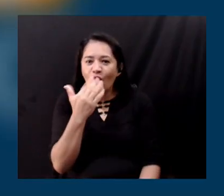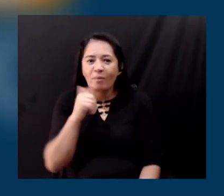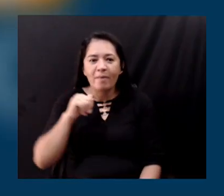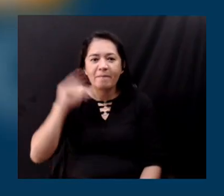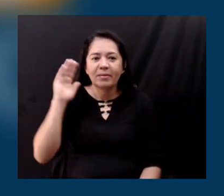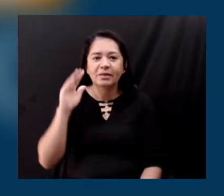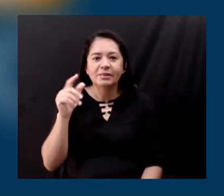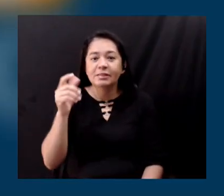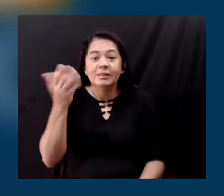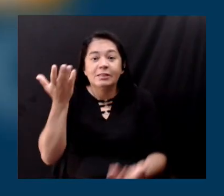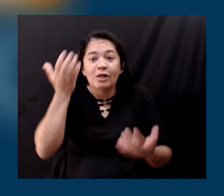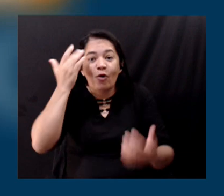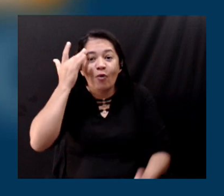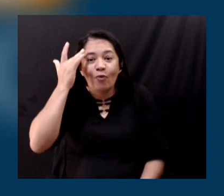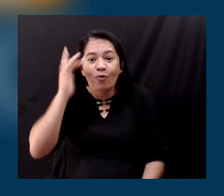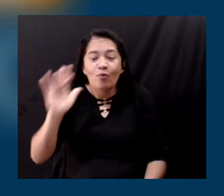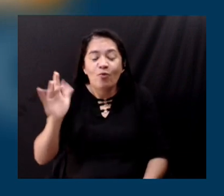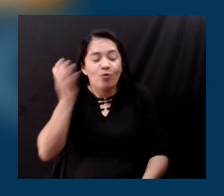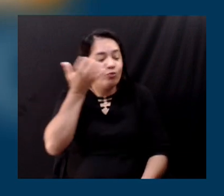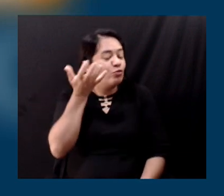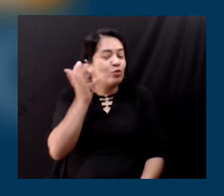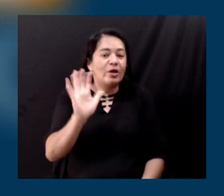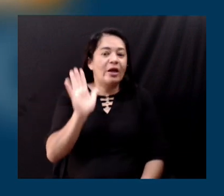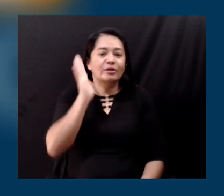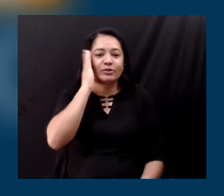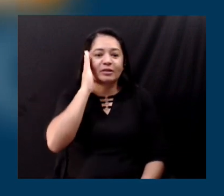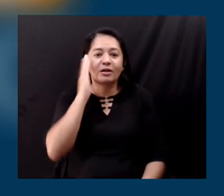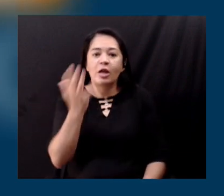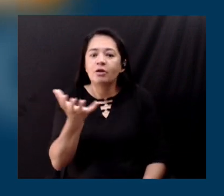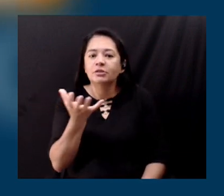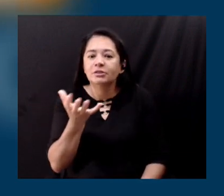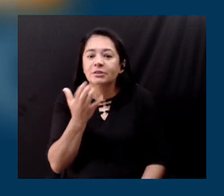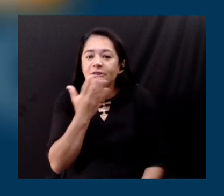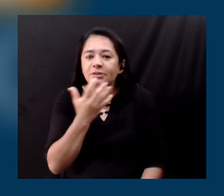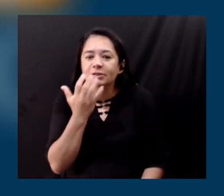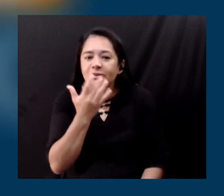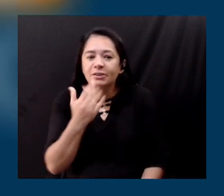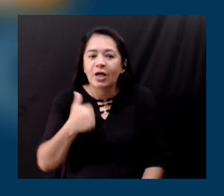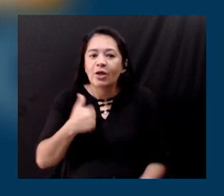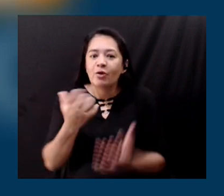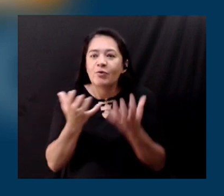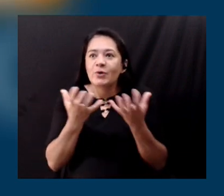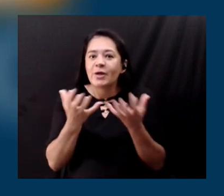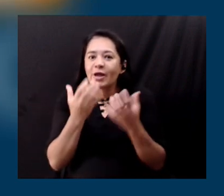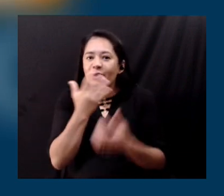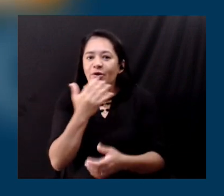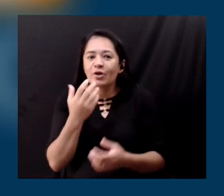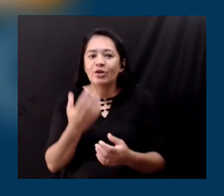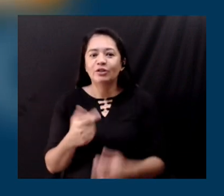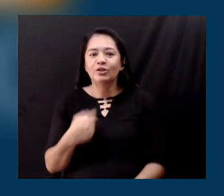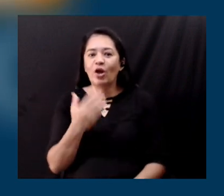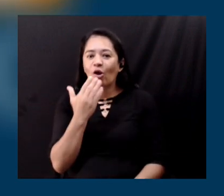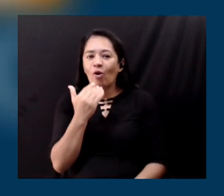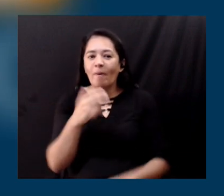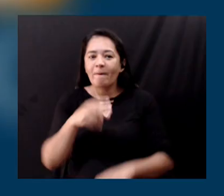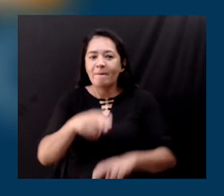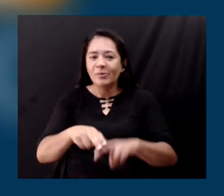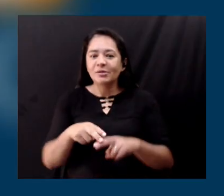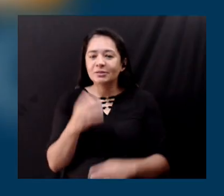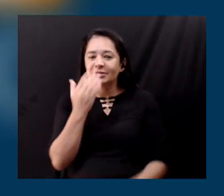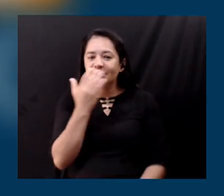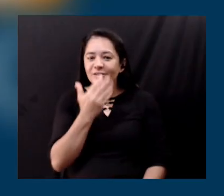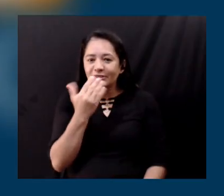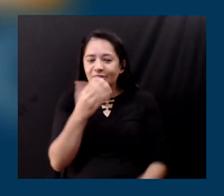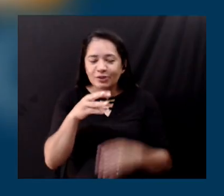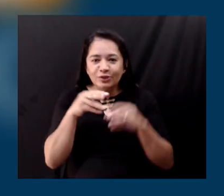ter açúcar na coisa. Eu quero é o açúcar. A gente come por causa do açúcar. A gente quer se embrenhar. A gente tem noção. A